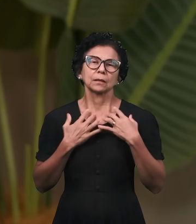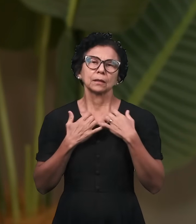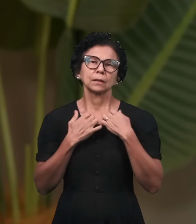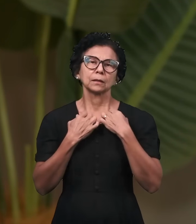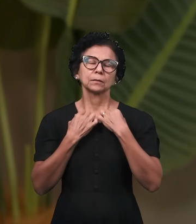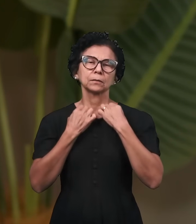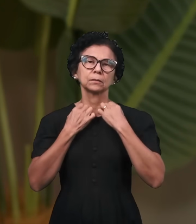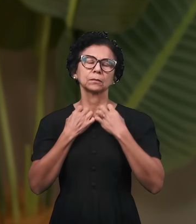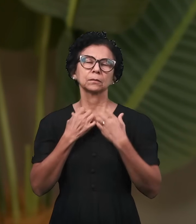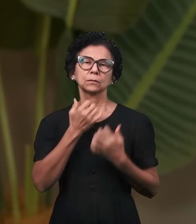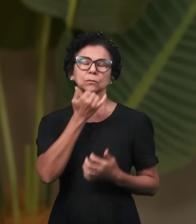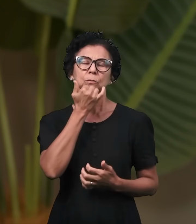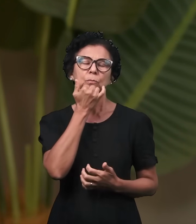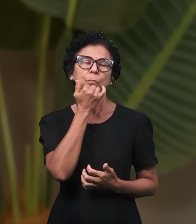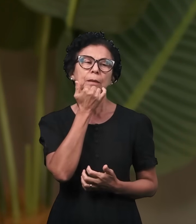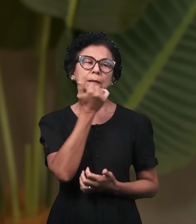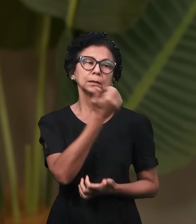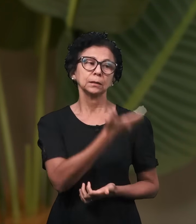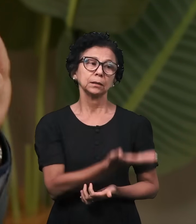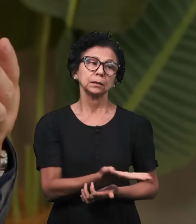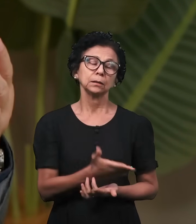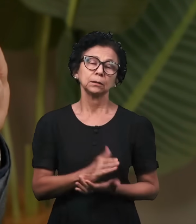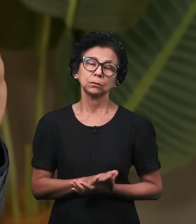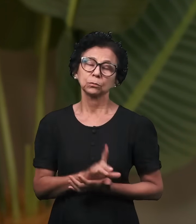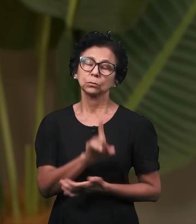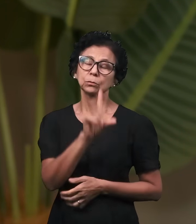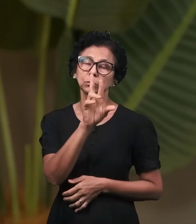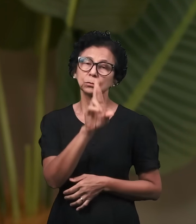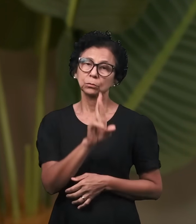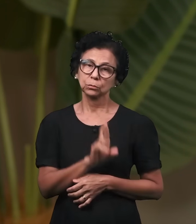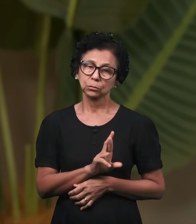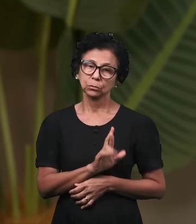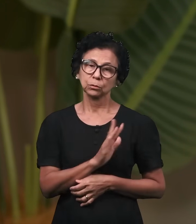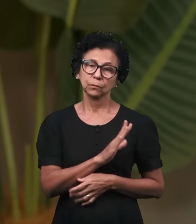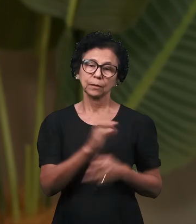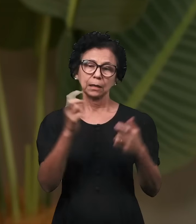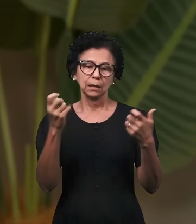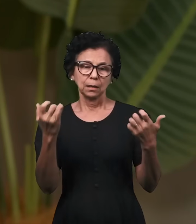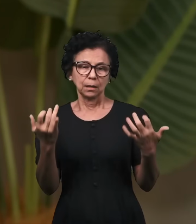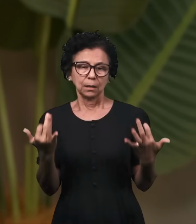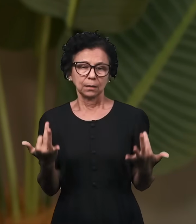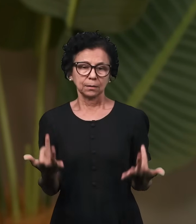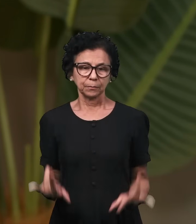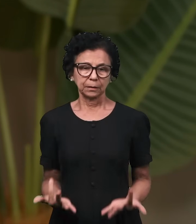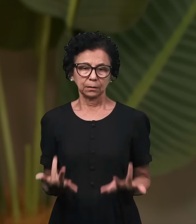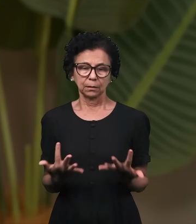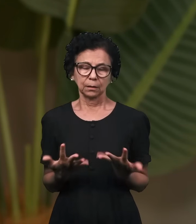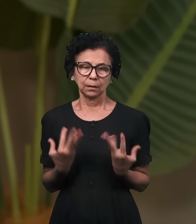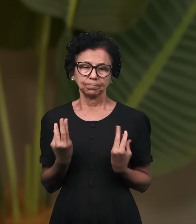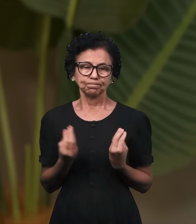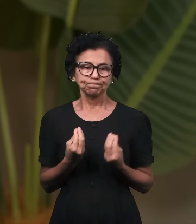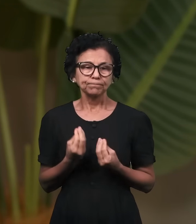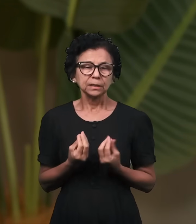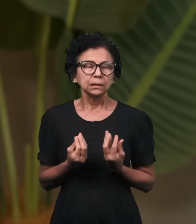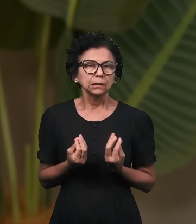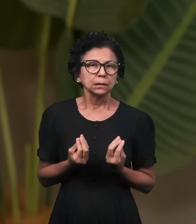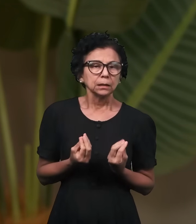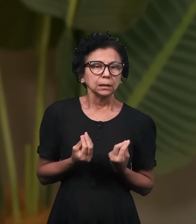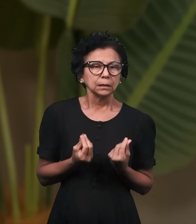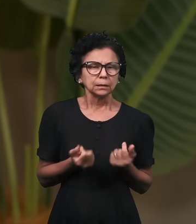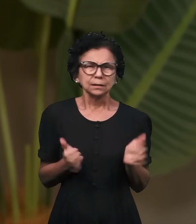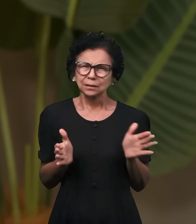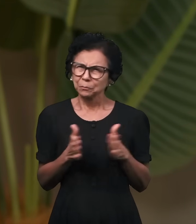sociedade, daquilo que envolve, né, essa fase de